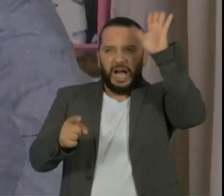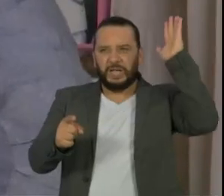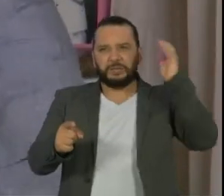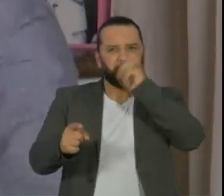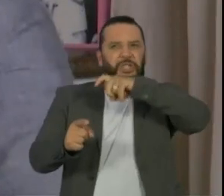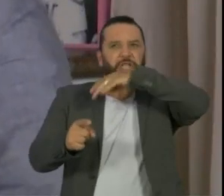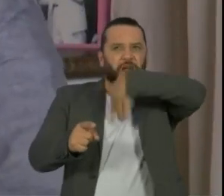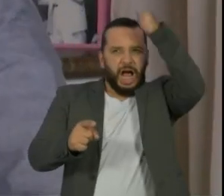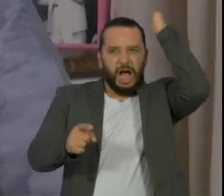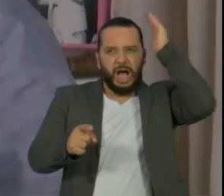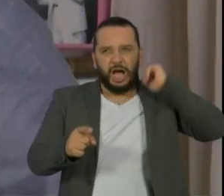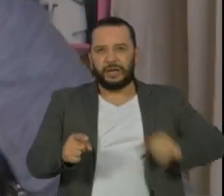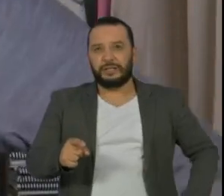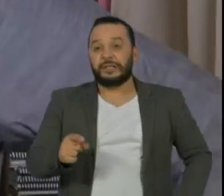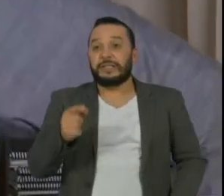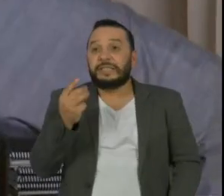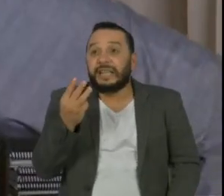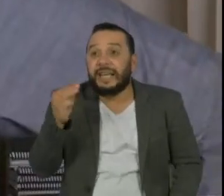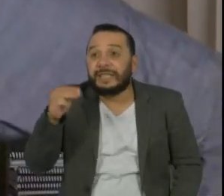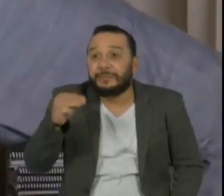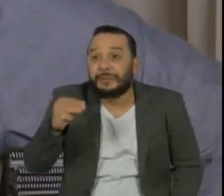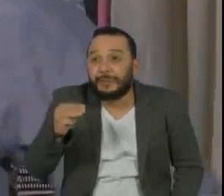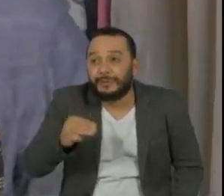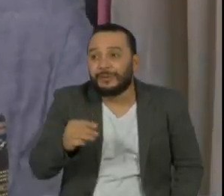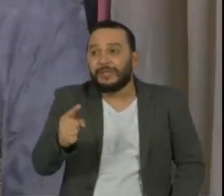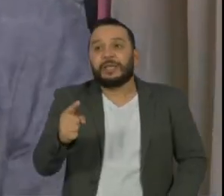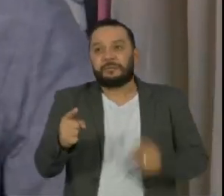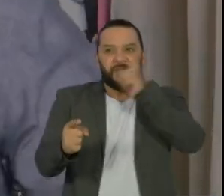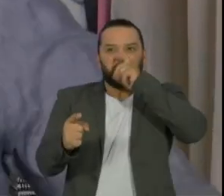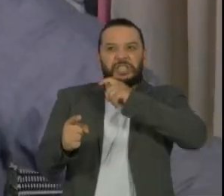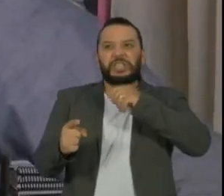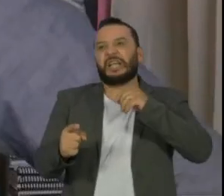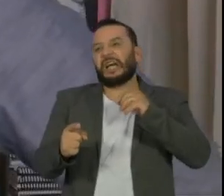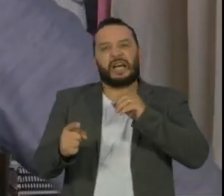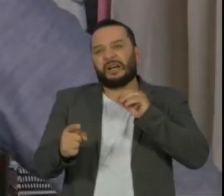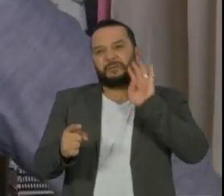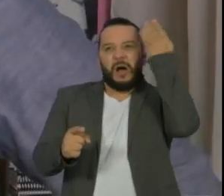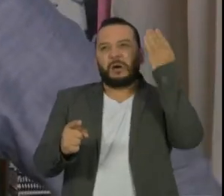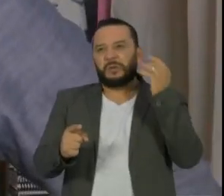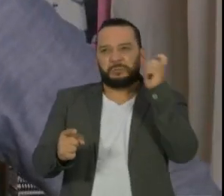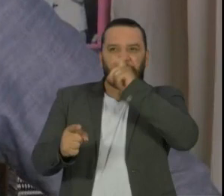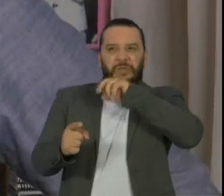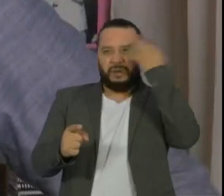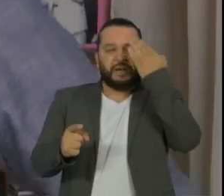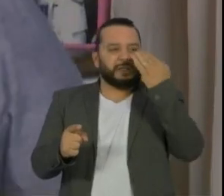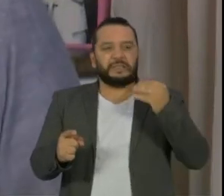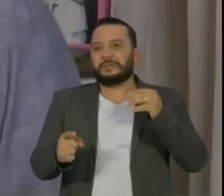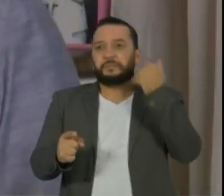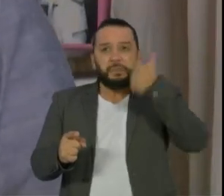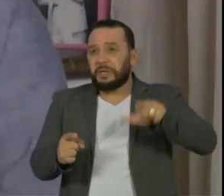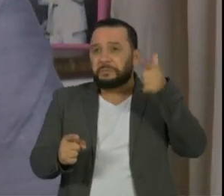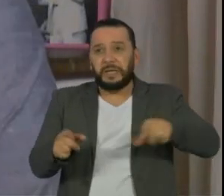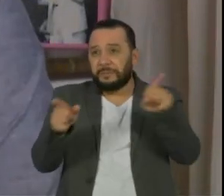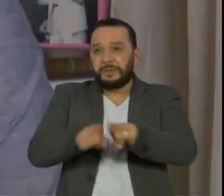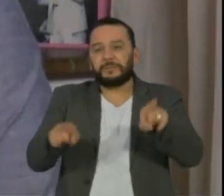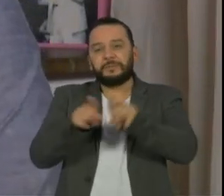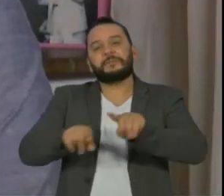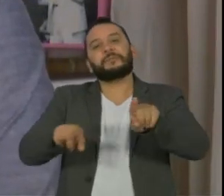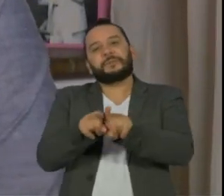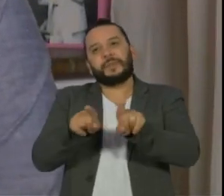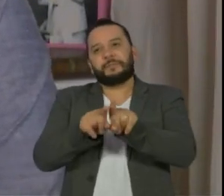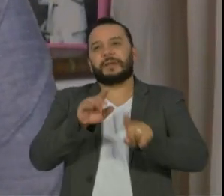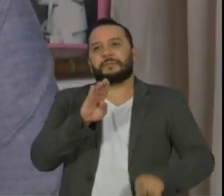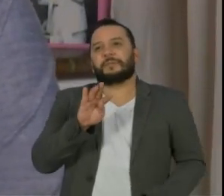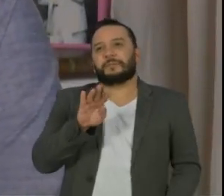É mentira. 3 minutos de mentiroso e caluniador, caluniador e mentiroso. Uma cena sensacional. A outra foi com o Brizola, que o cara